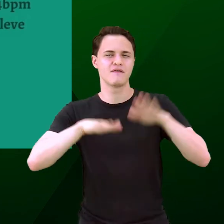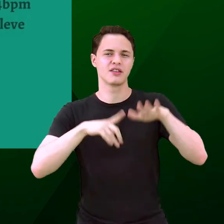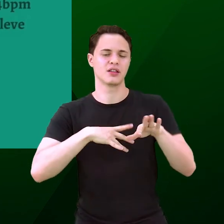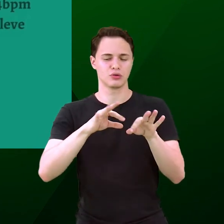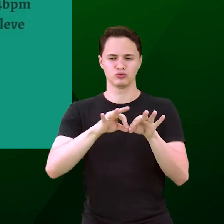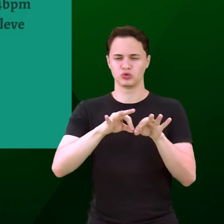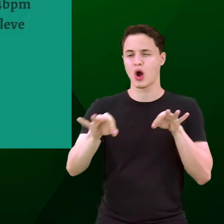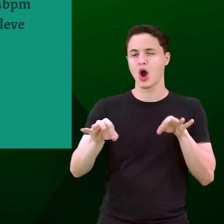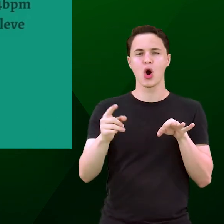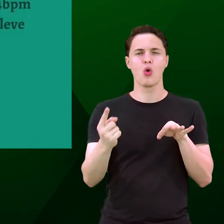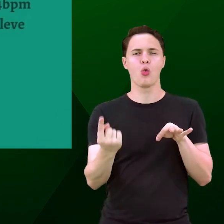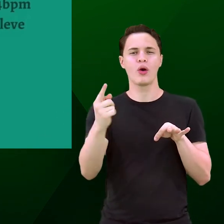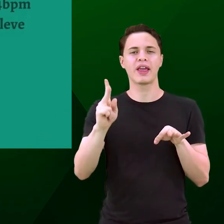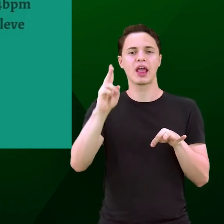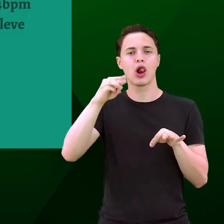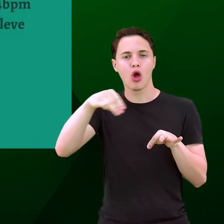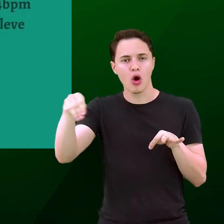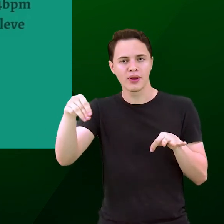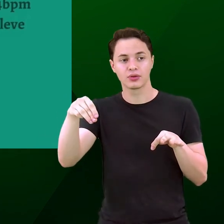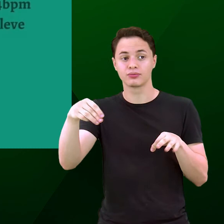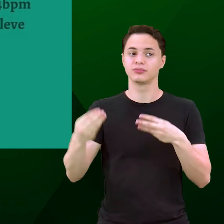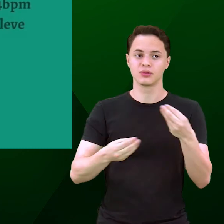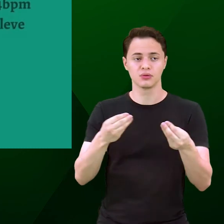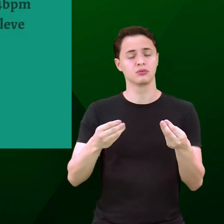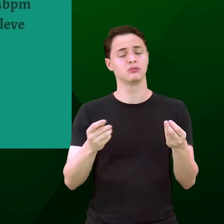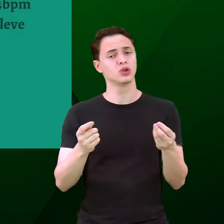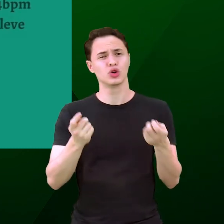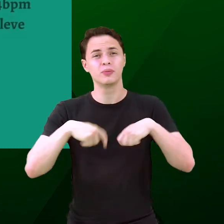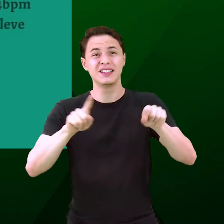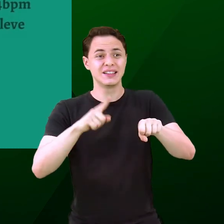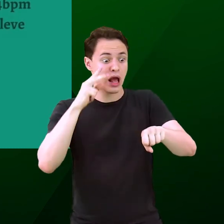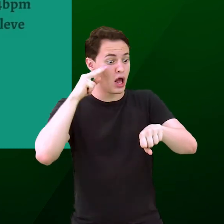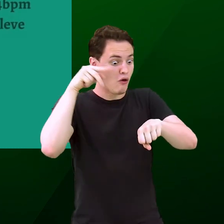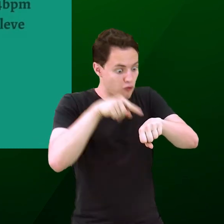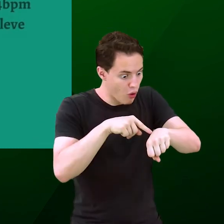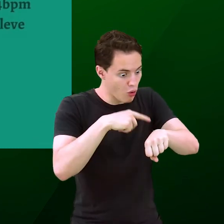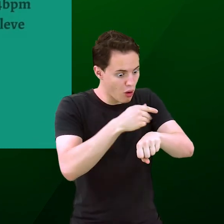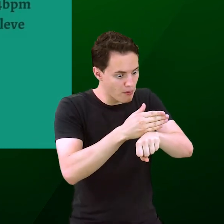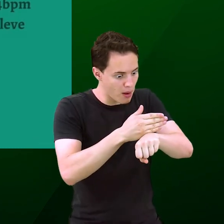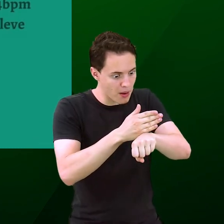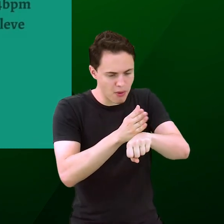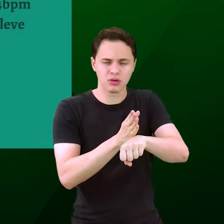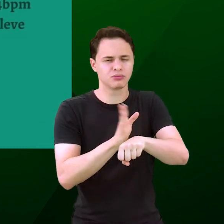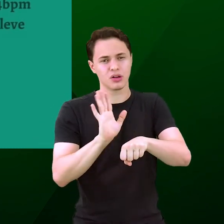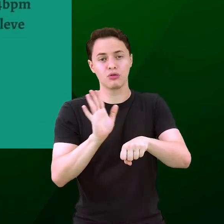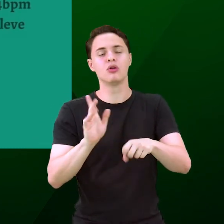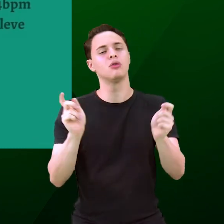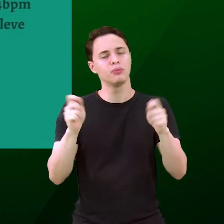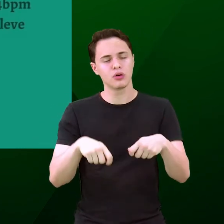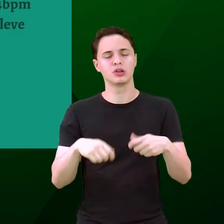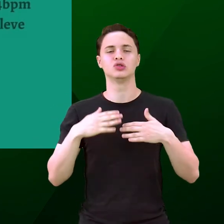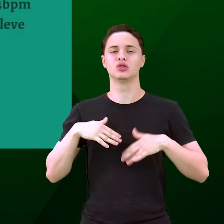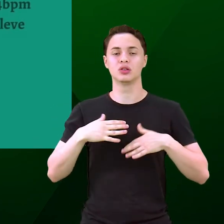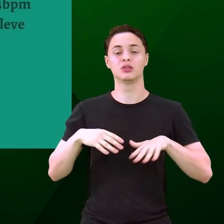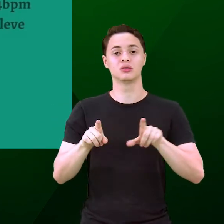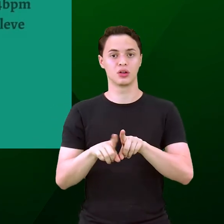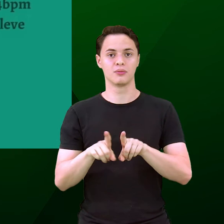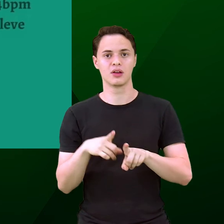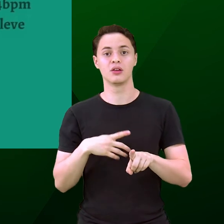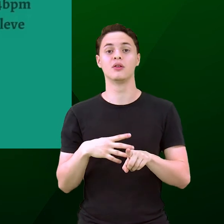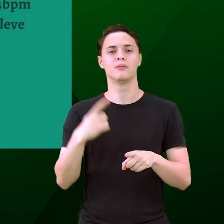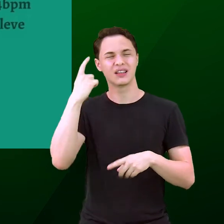eu vou acelerar, acelerar, acelerar, vou diminuir. Então a gente tem vários tipos de treino de corrida. Então vocês começam a observar que como